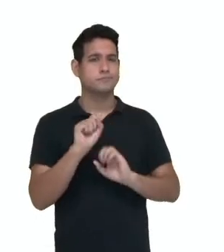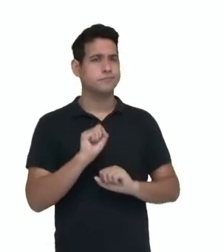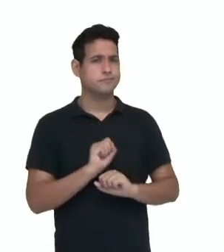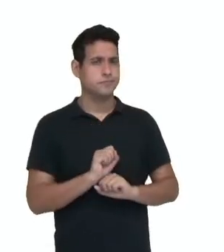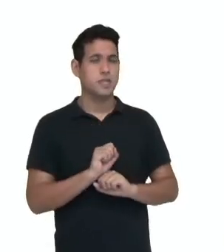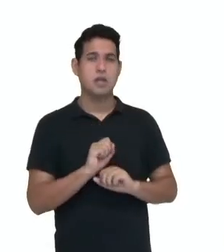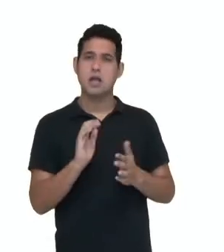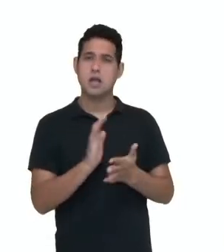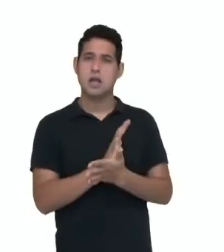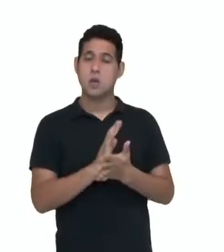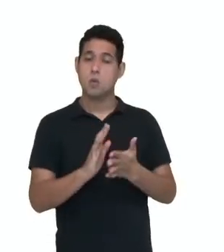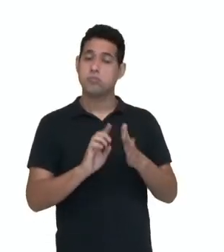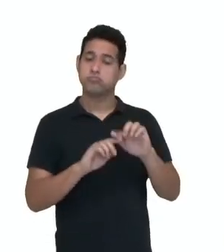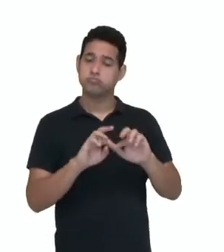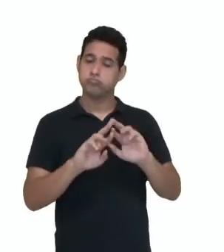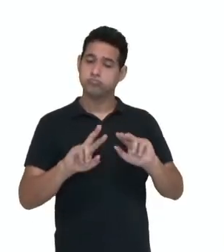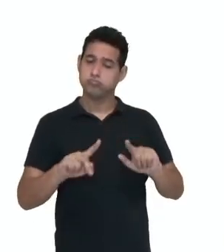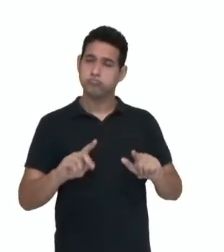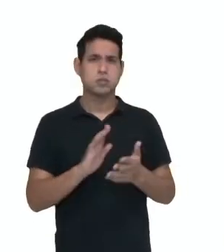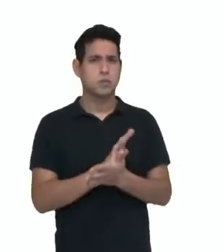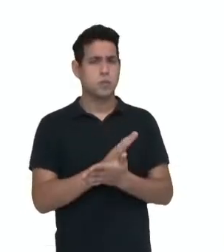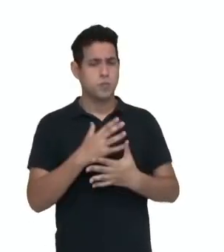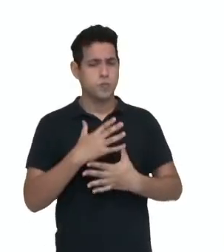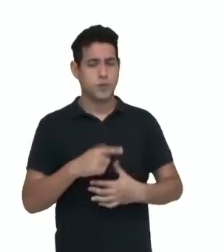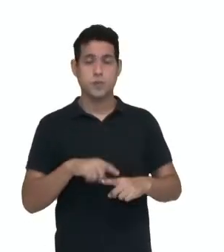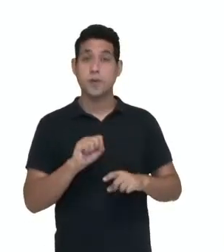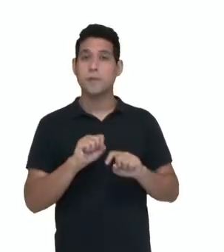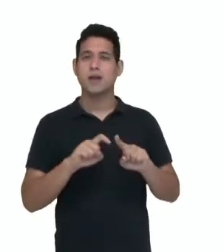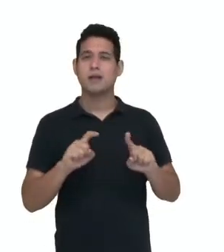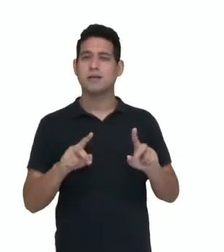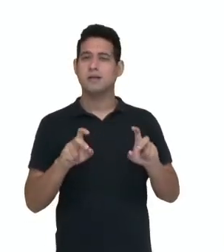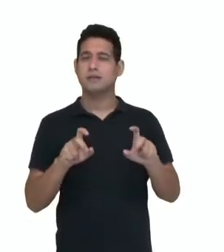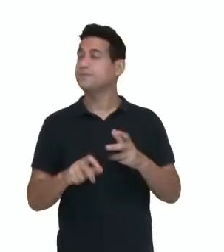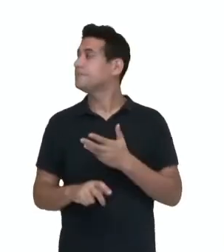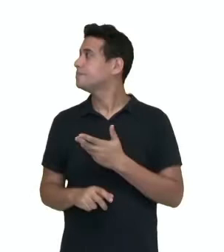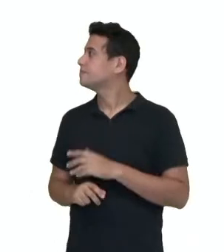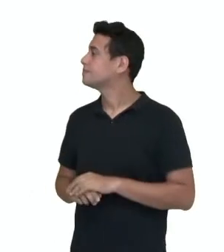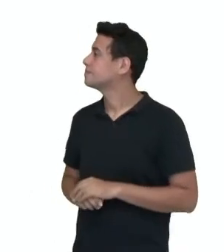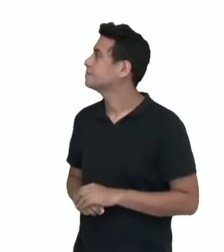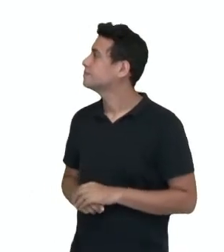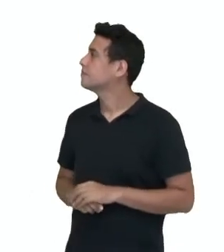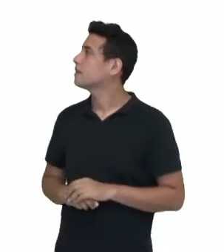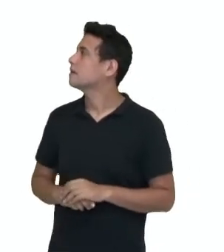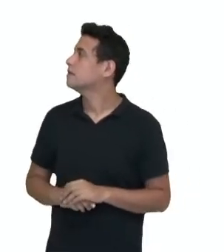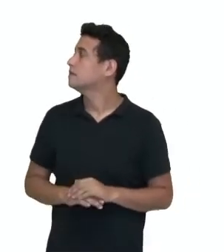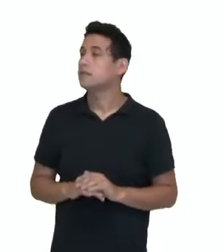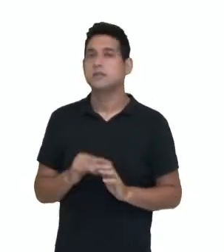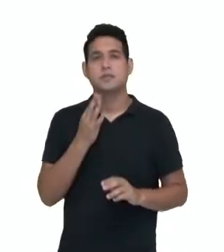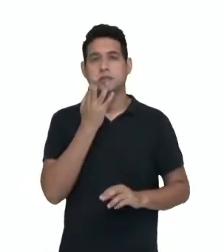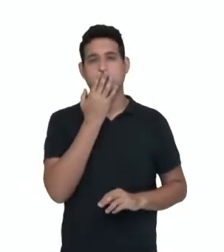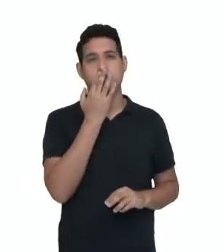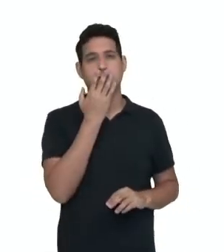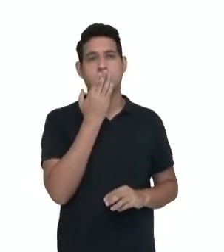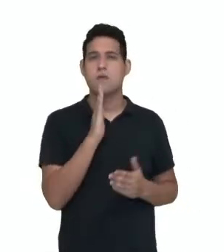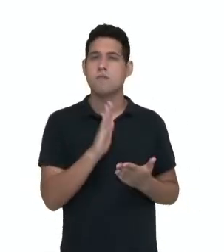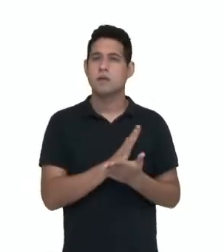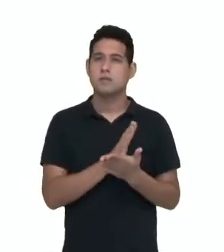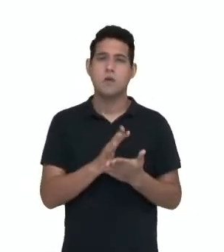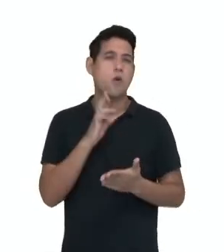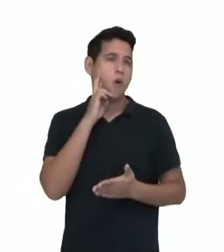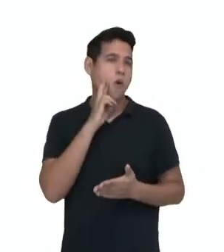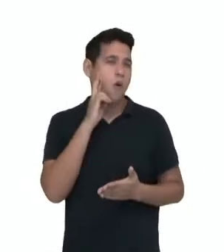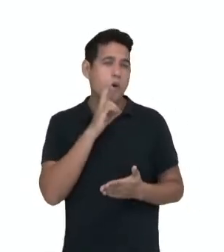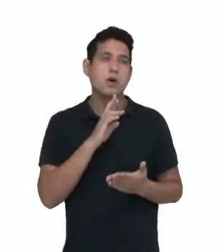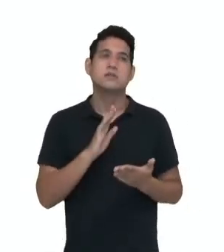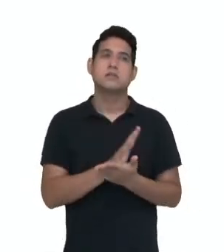o determinado objeto, aquele determinado corpo. Então, essa imagem aqui, numa cor mais rosada, né?